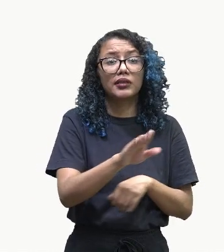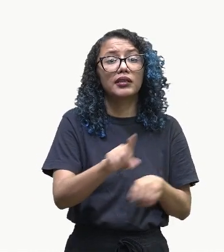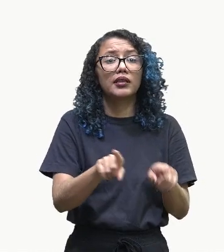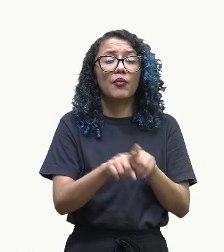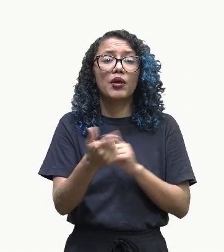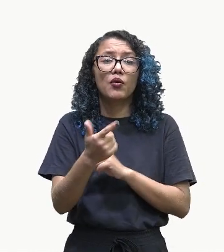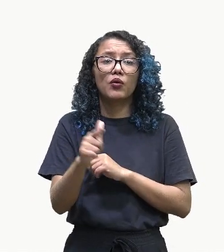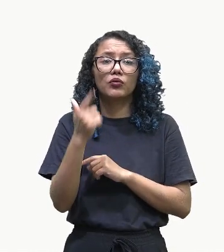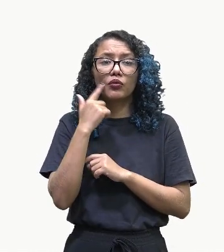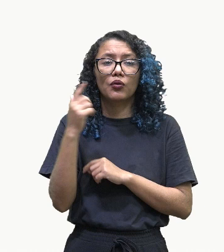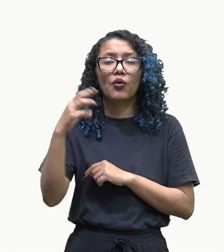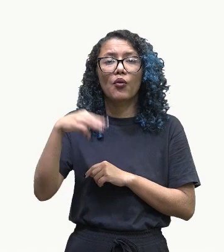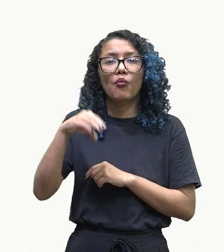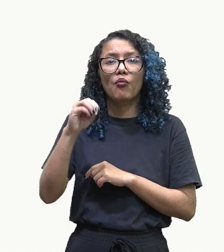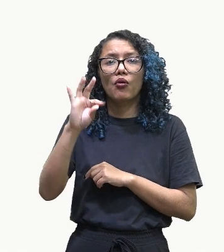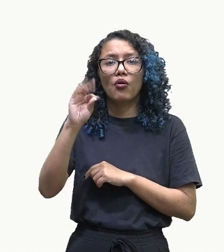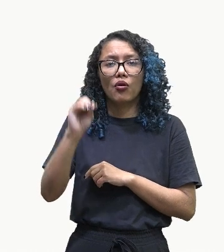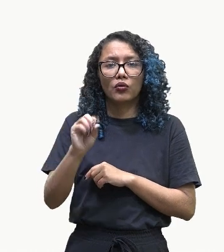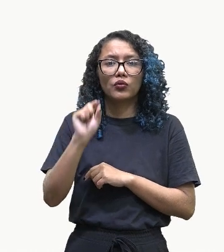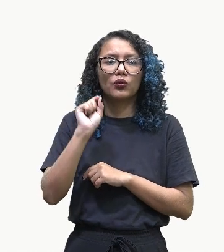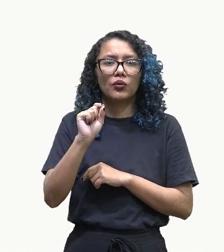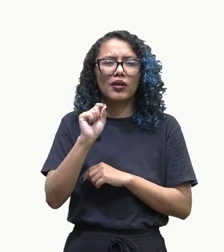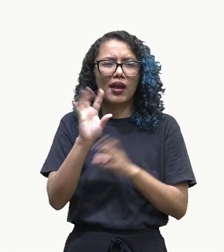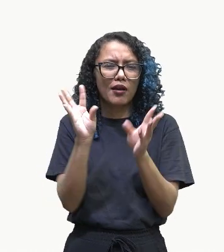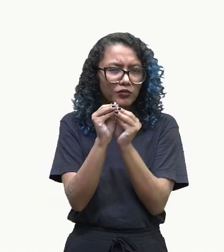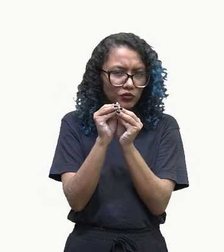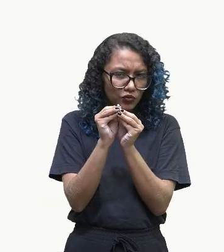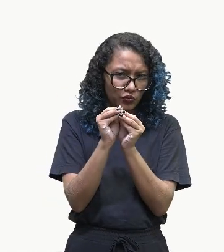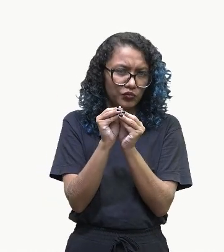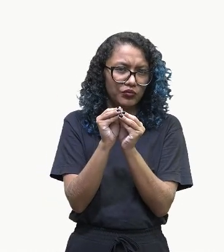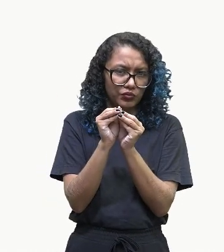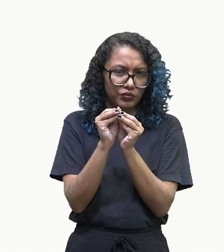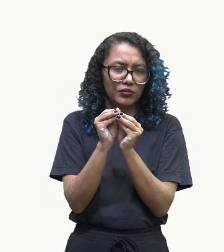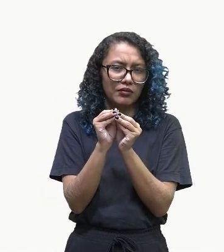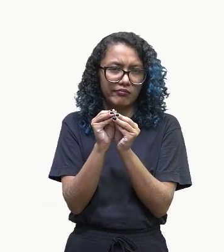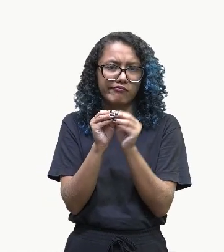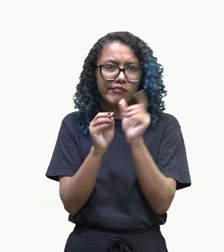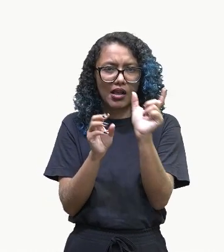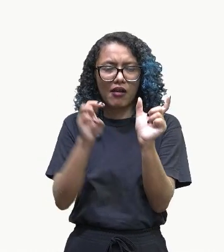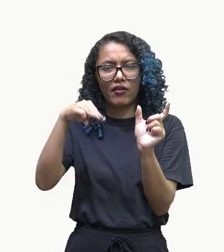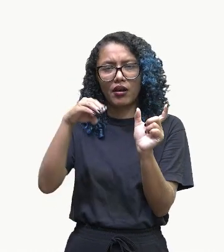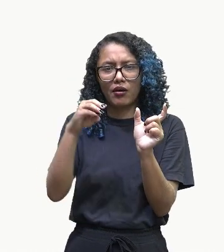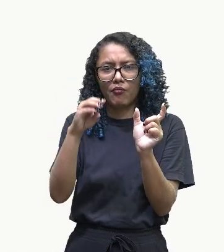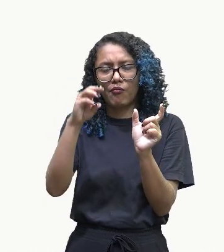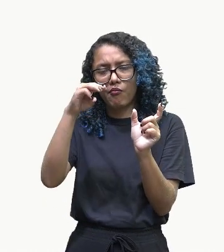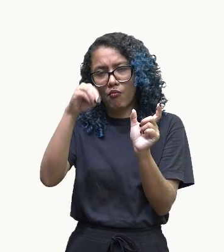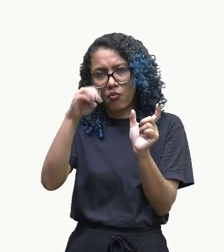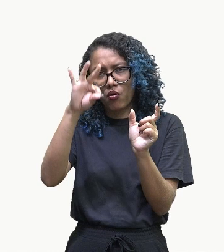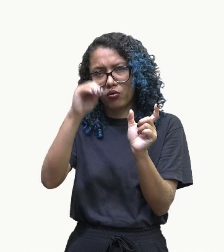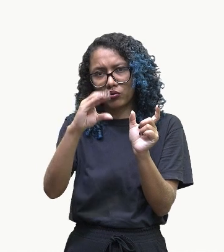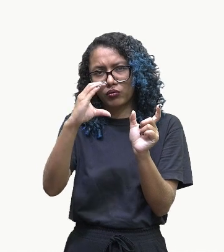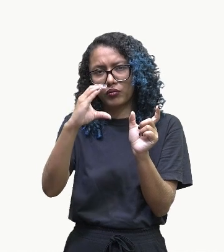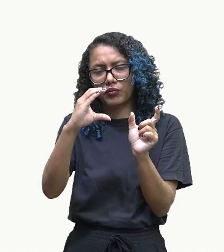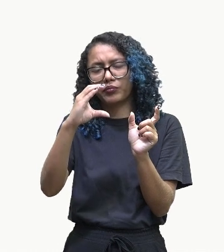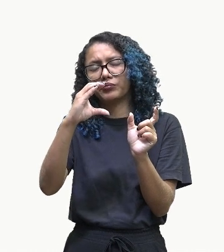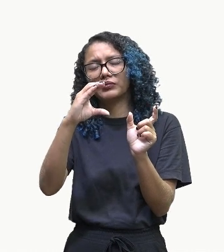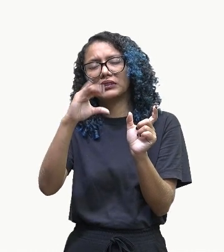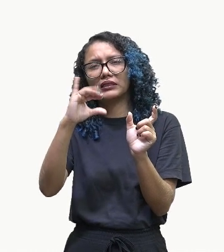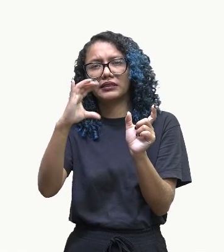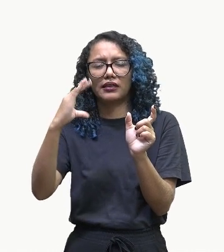motocicleta. Moto é aí a contração da palavra completa, motocicleta, que é o veículo de